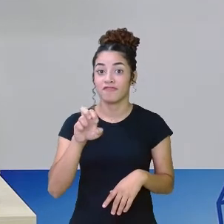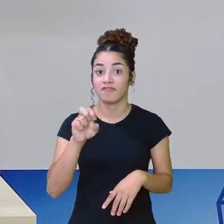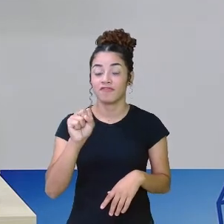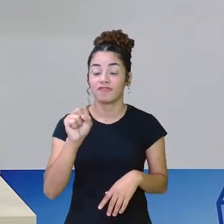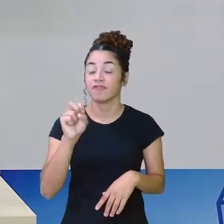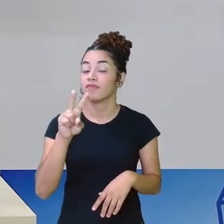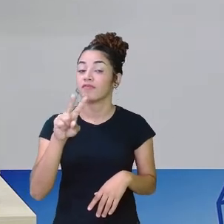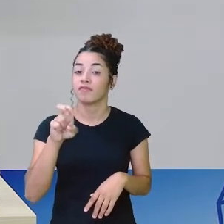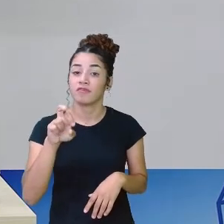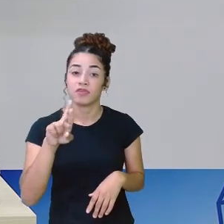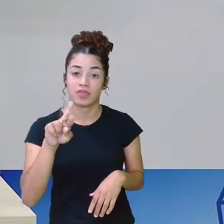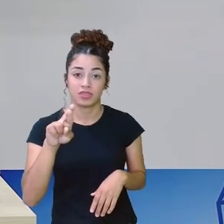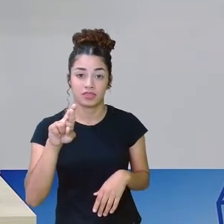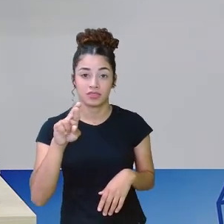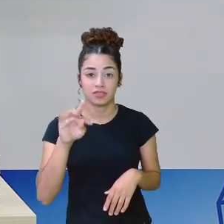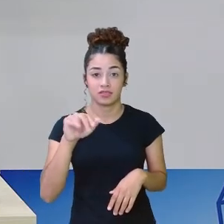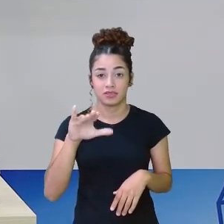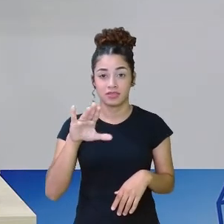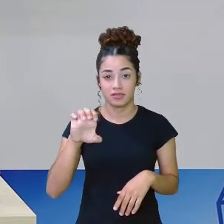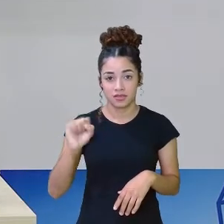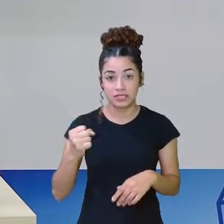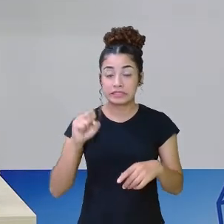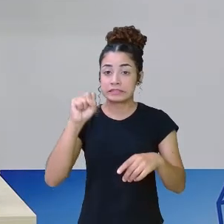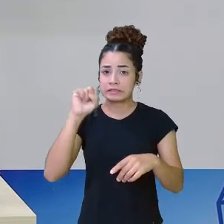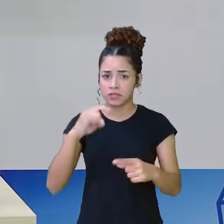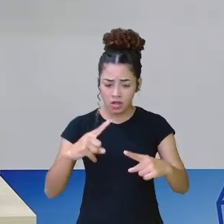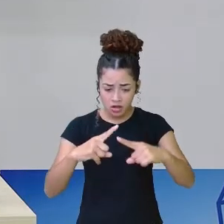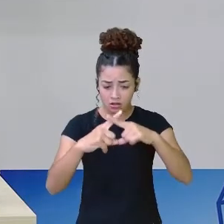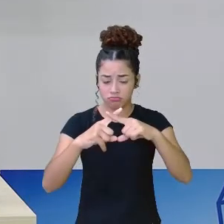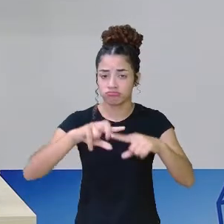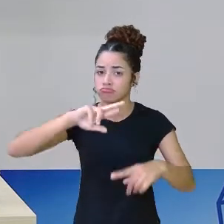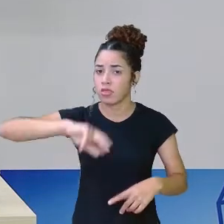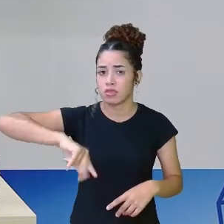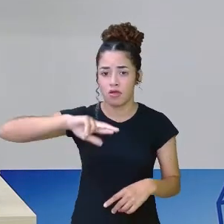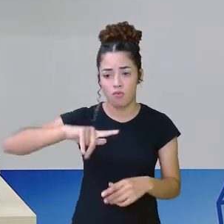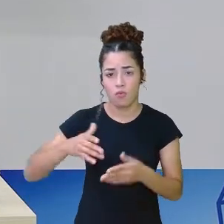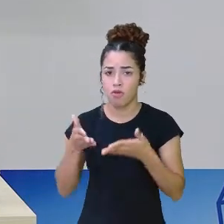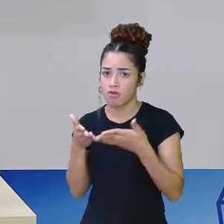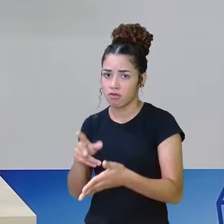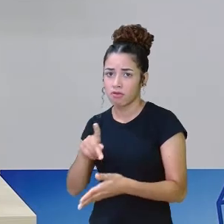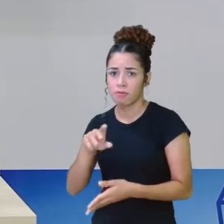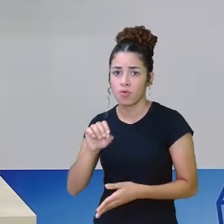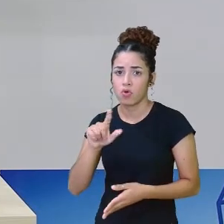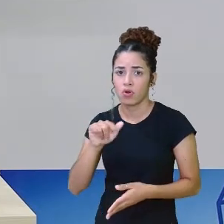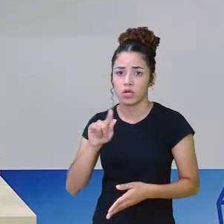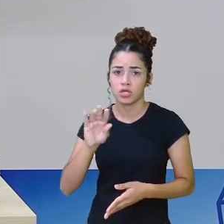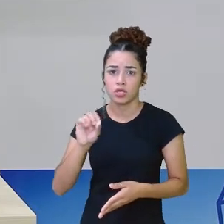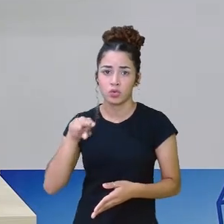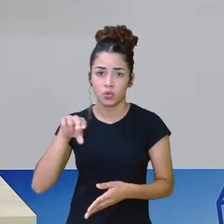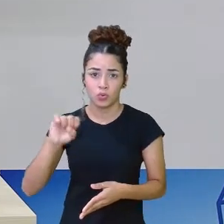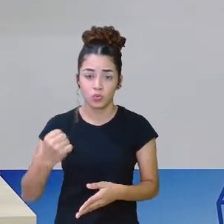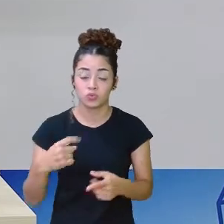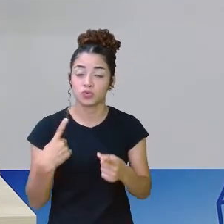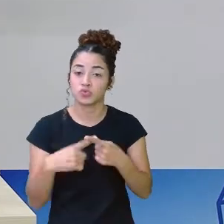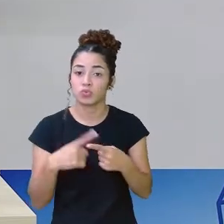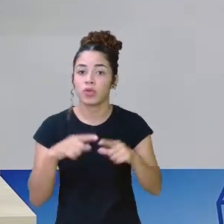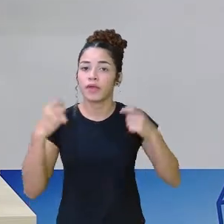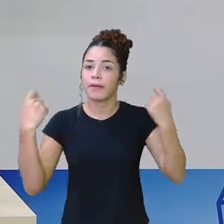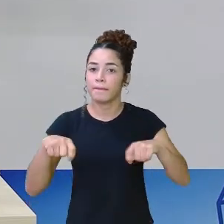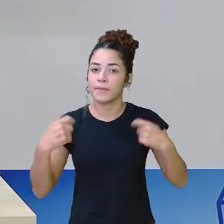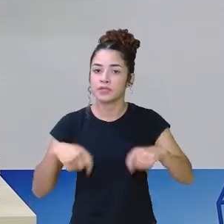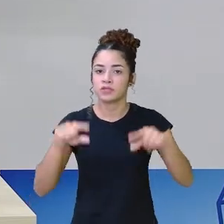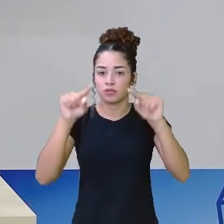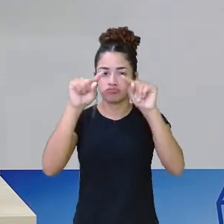Por isso que, se as linhas se cruzam, não pode ser polígono. Porque nos polígonos,